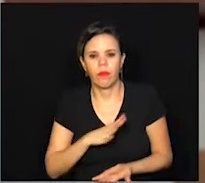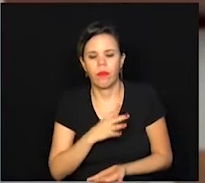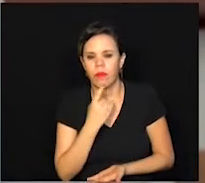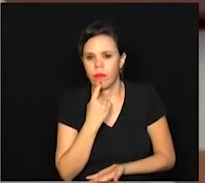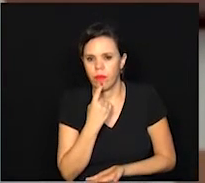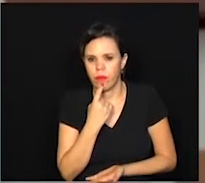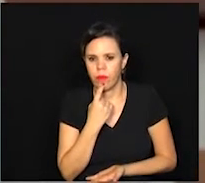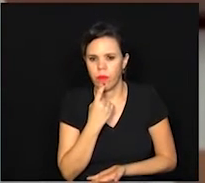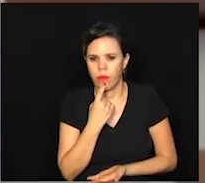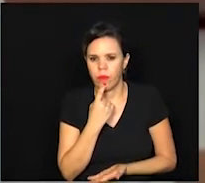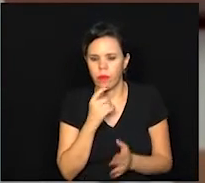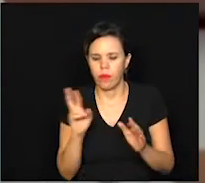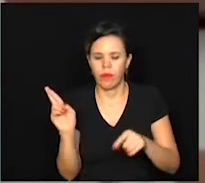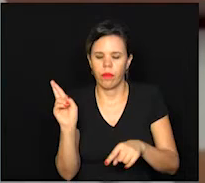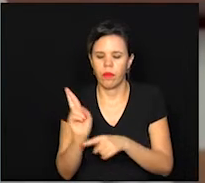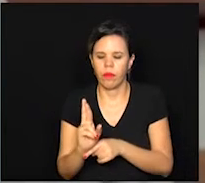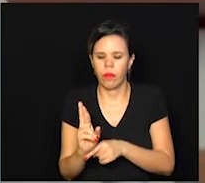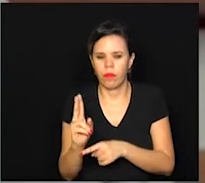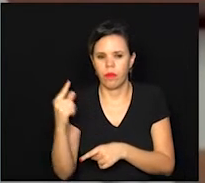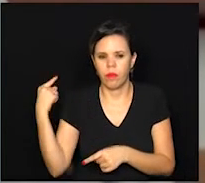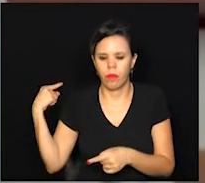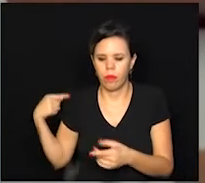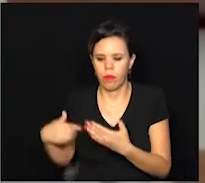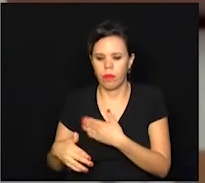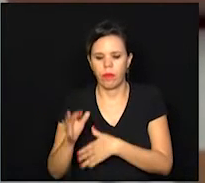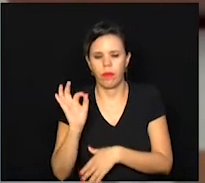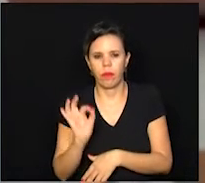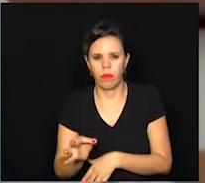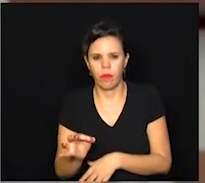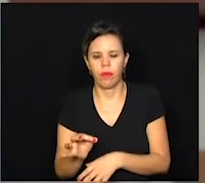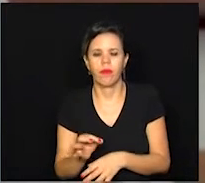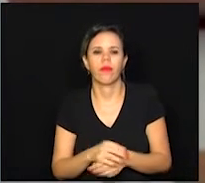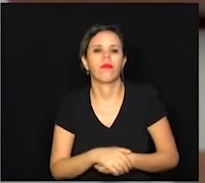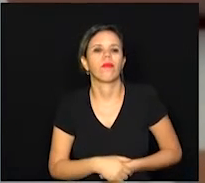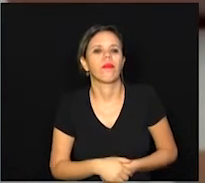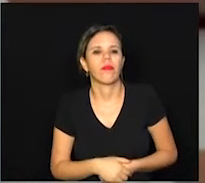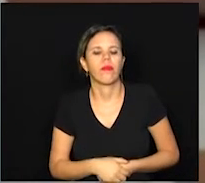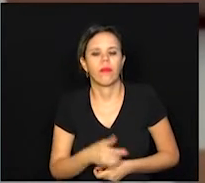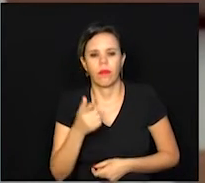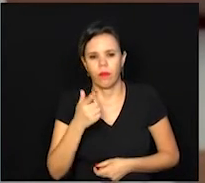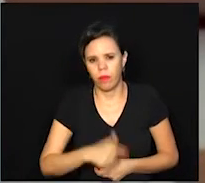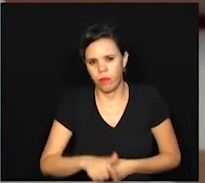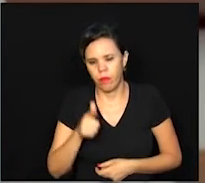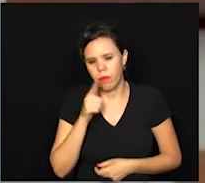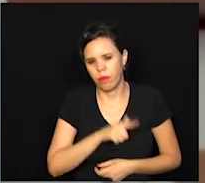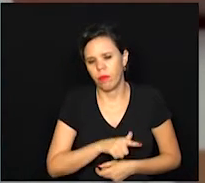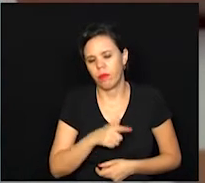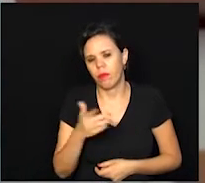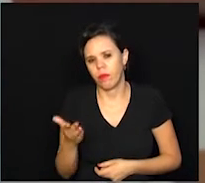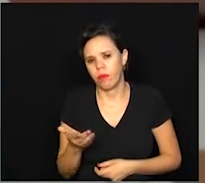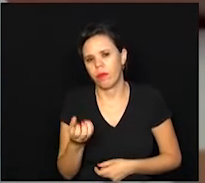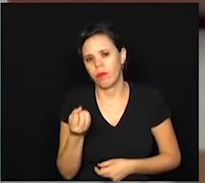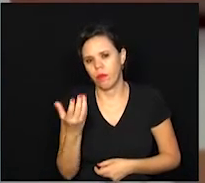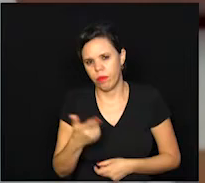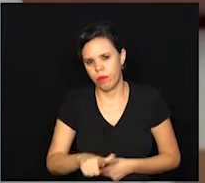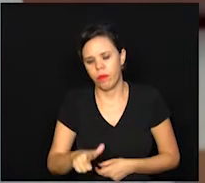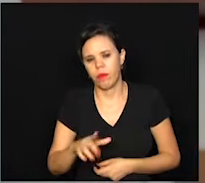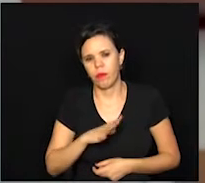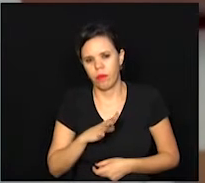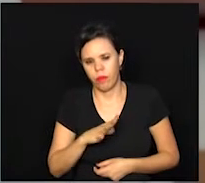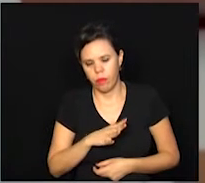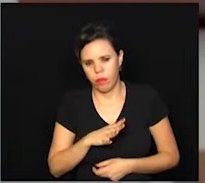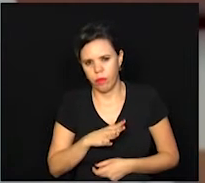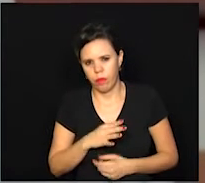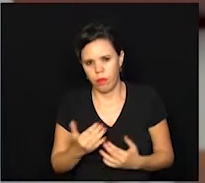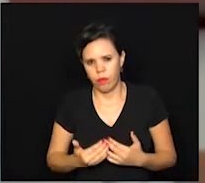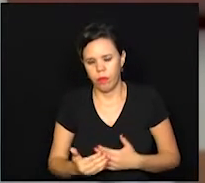Campinas foi uma referência, e eu tenho certeza que a gente pode repetir e ter mais um capítulo dessa história na nossa cidade a